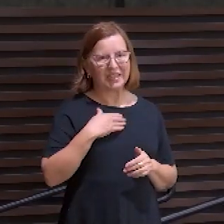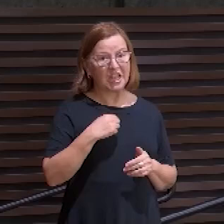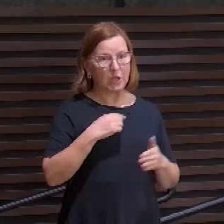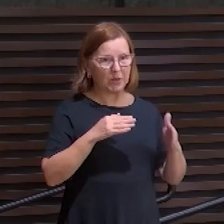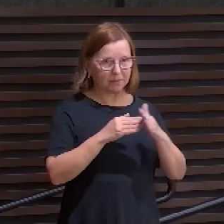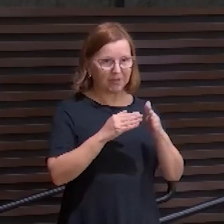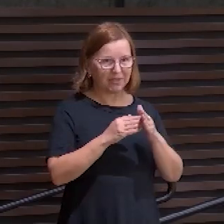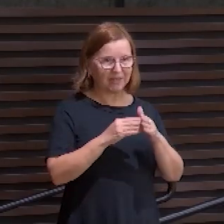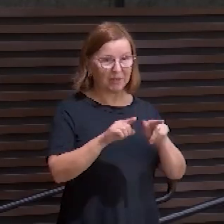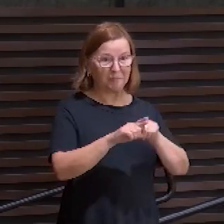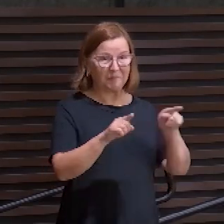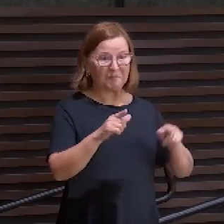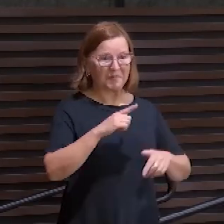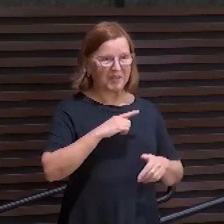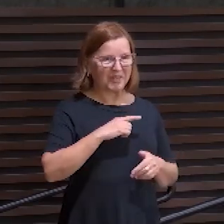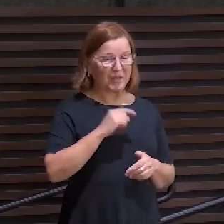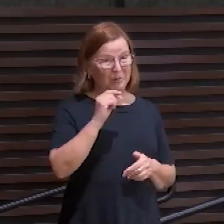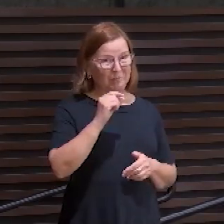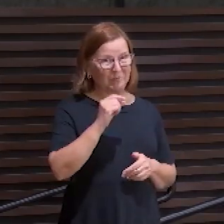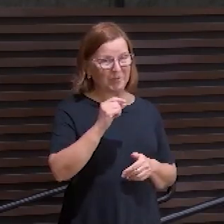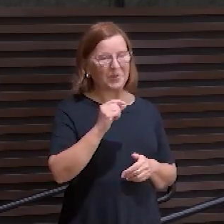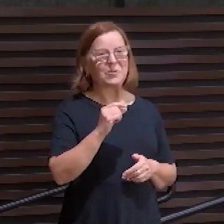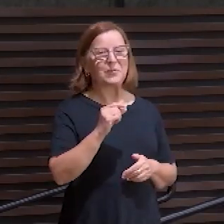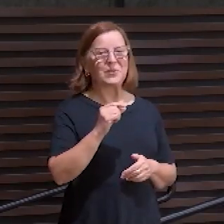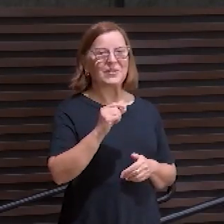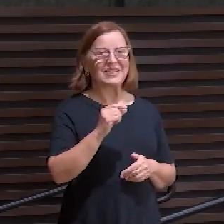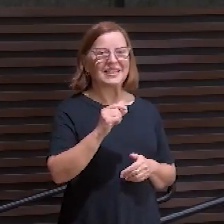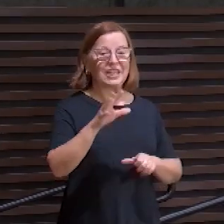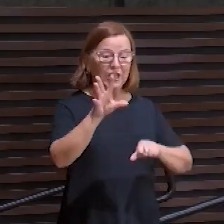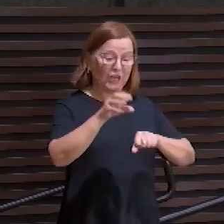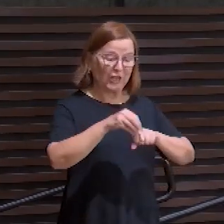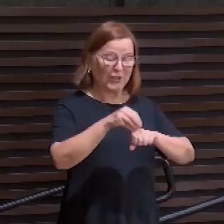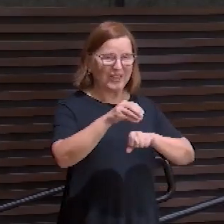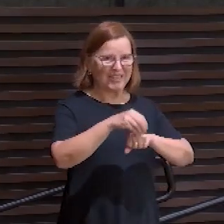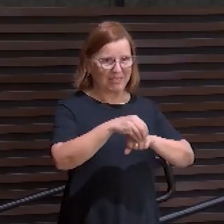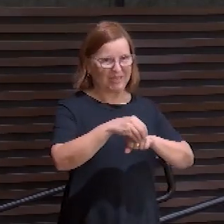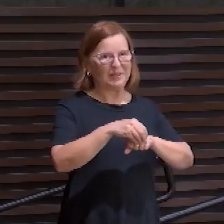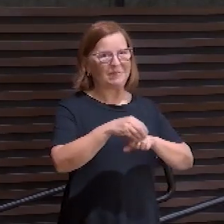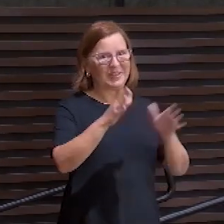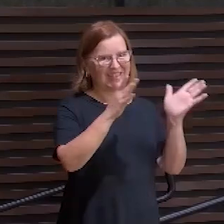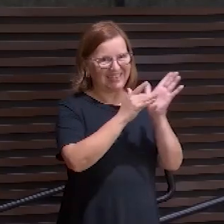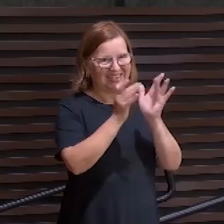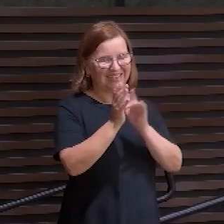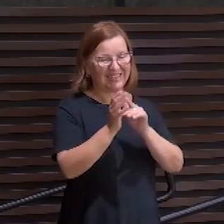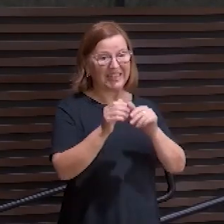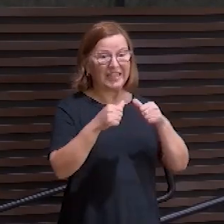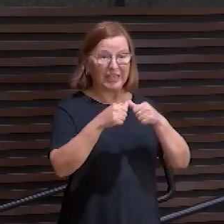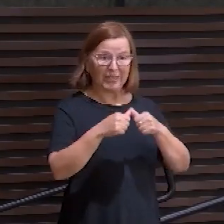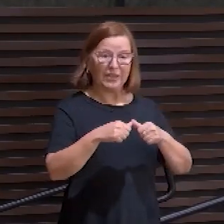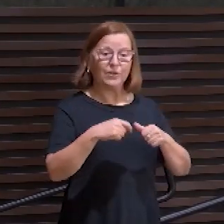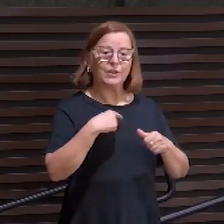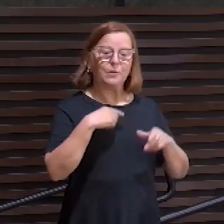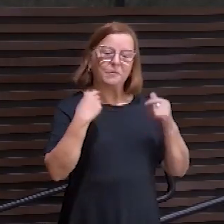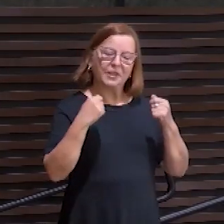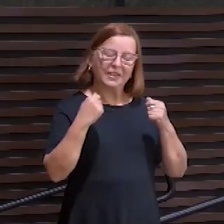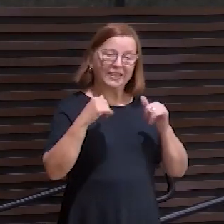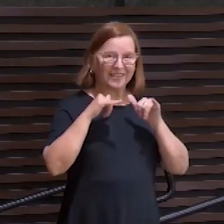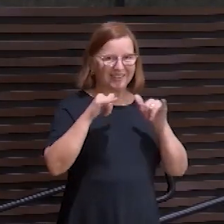um pouco dele, do conhecimento dele, e isso eu tenho que passar. É isso aqui que eu vejo.